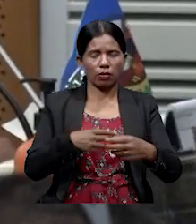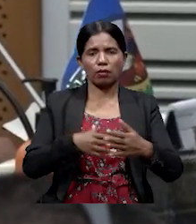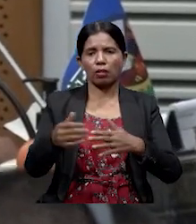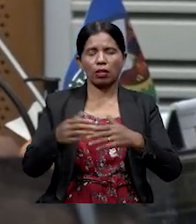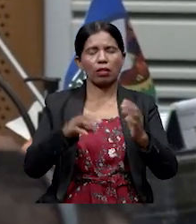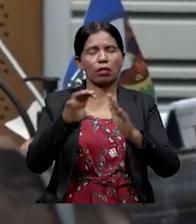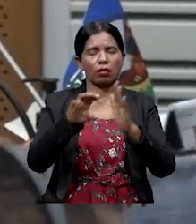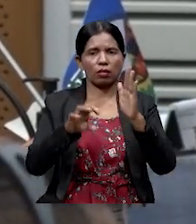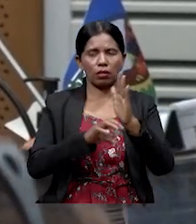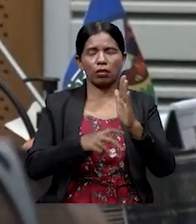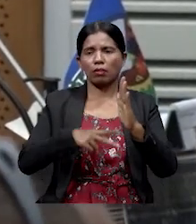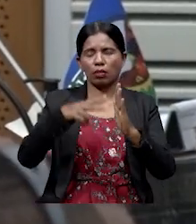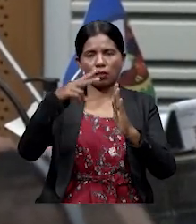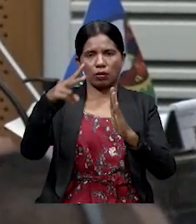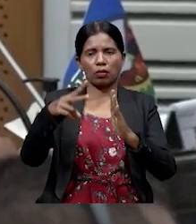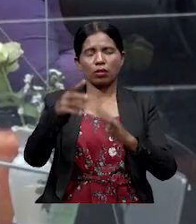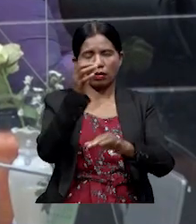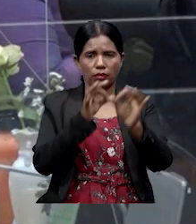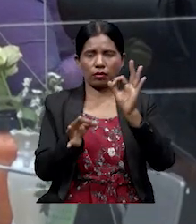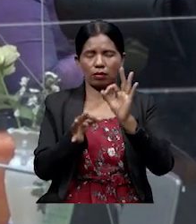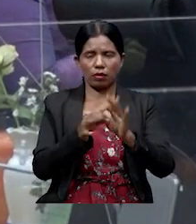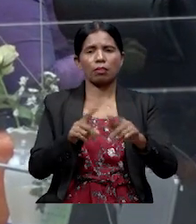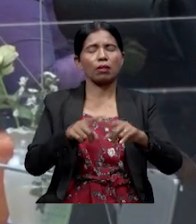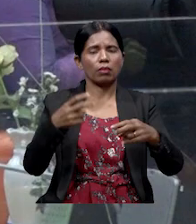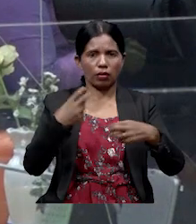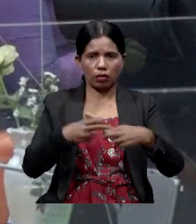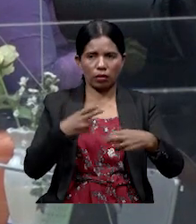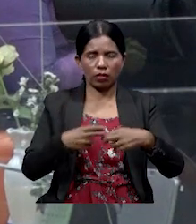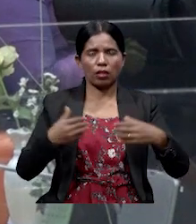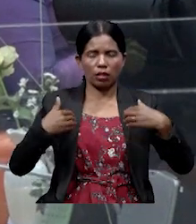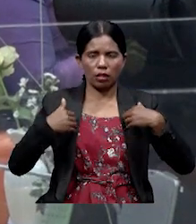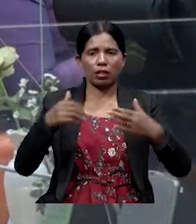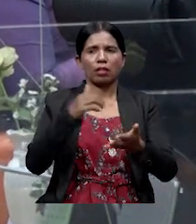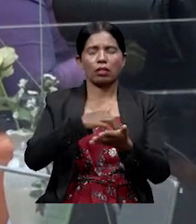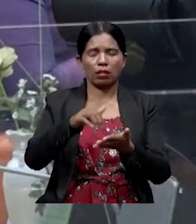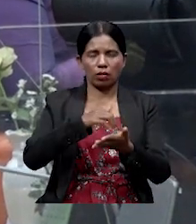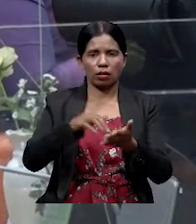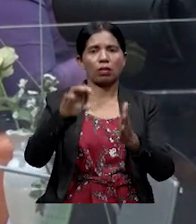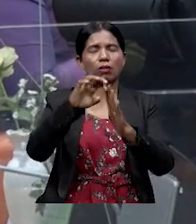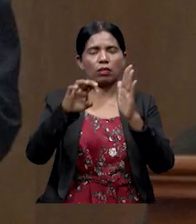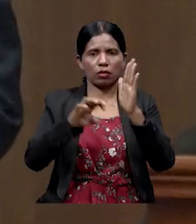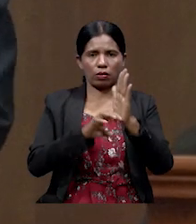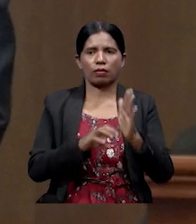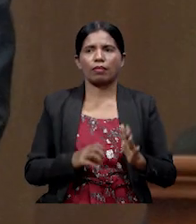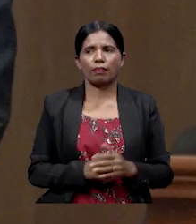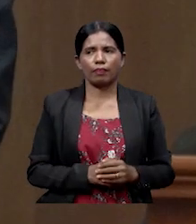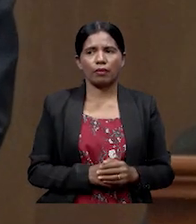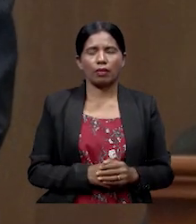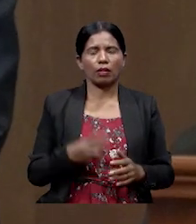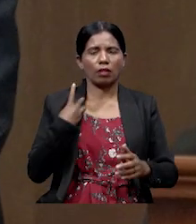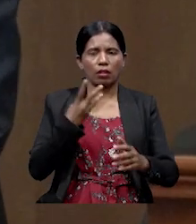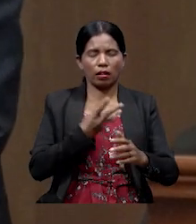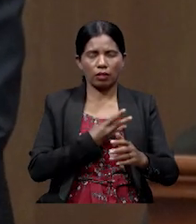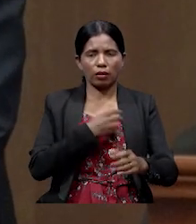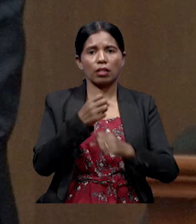de valores no princípio, mas bem difícil e humos e a prática constitucional. Na sua vigência de